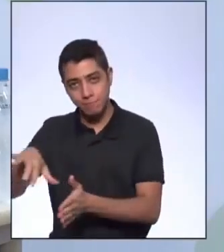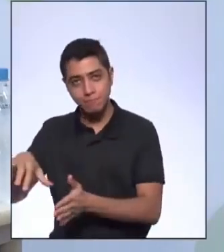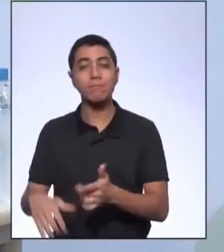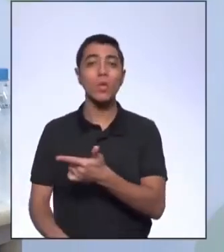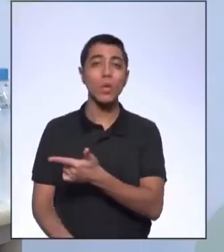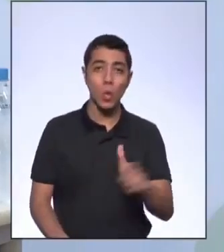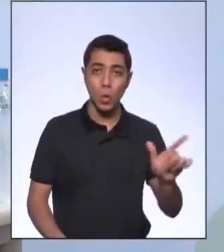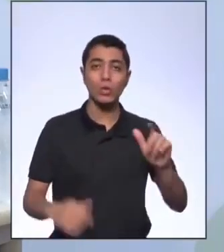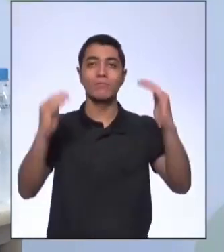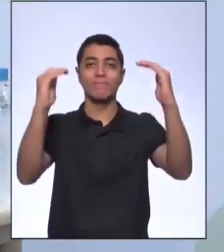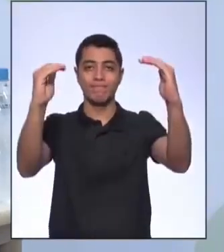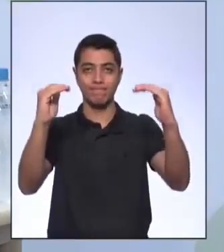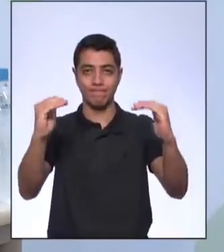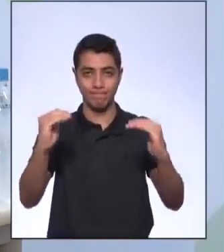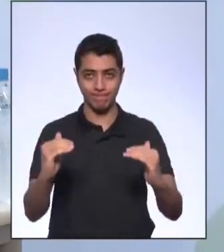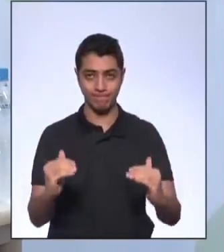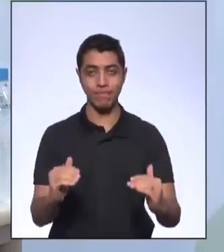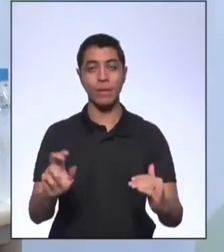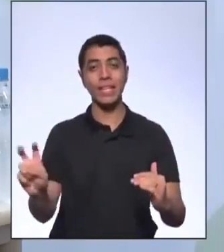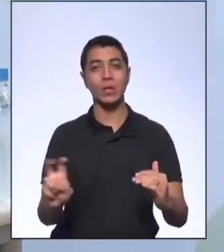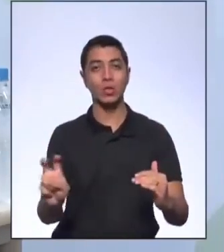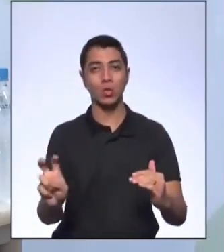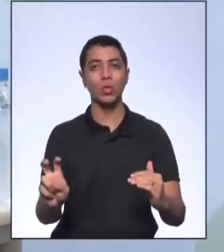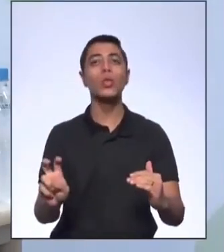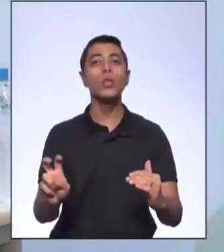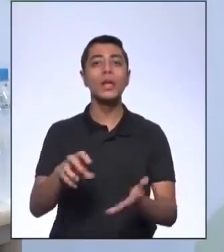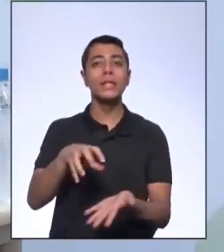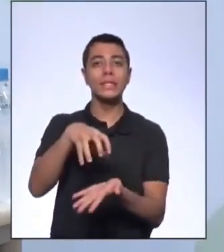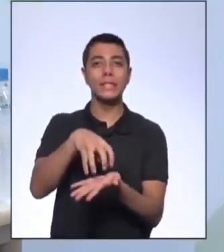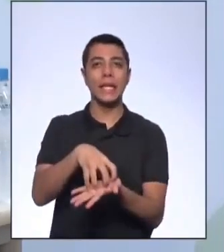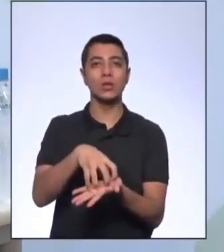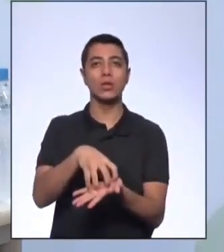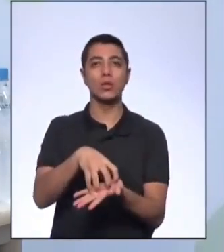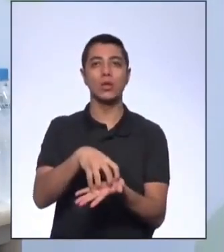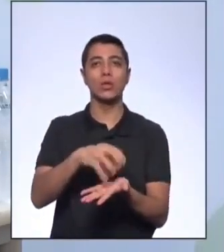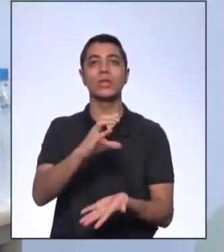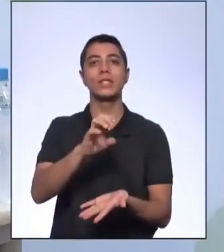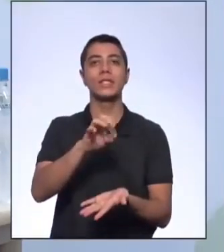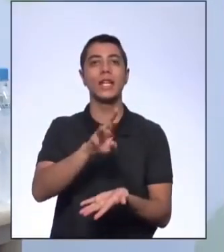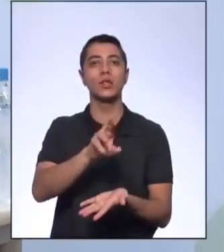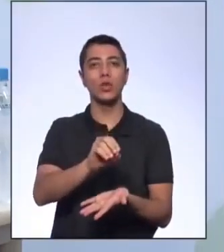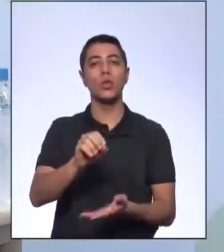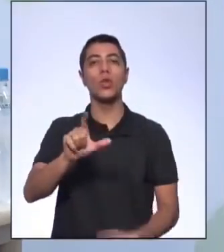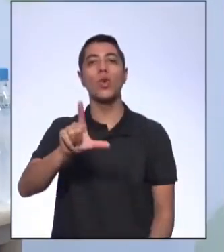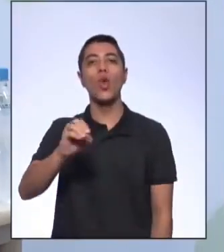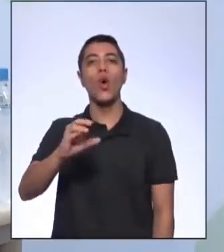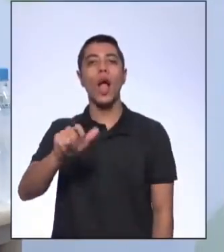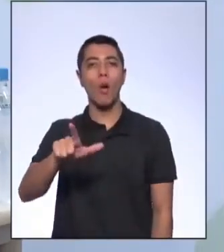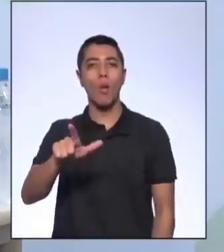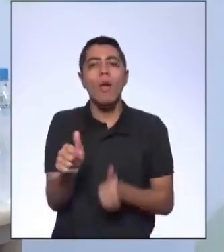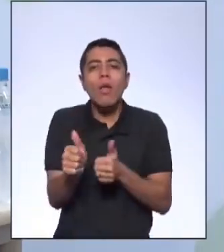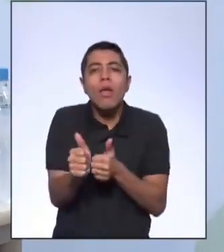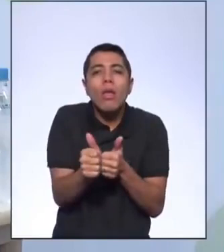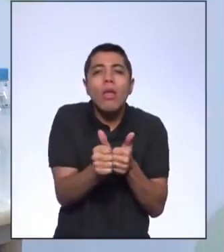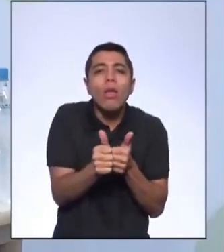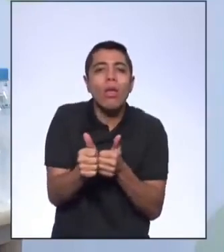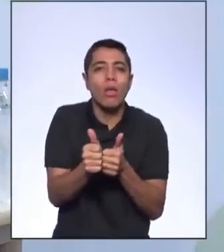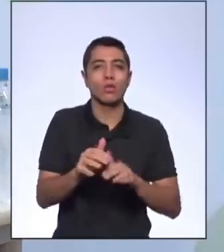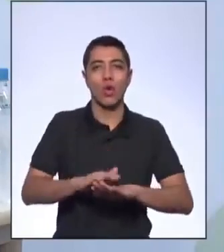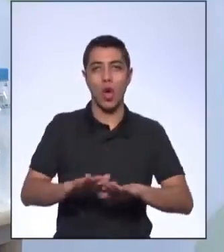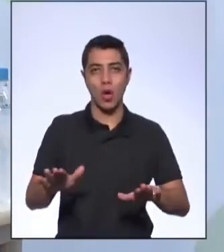local aí é óbvio né que a gente sabe que tem são mais de 5.500 municípios no Brasil boa parte